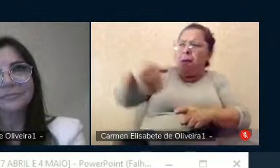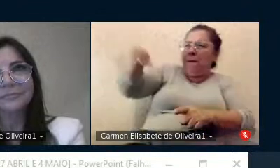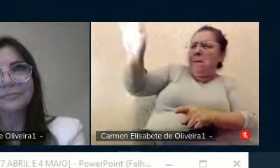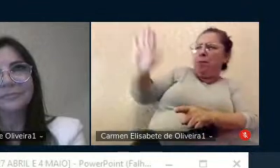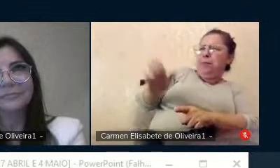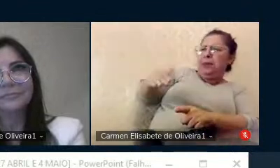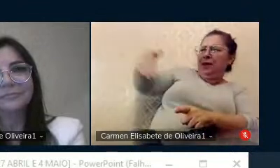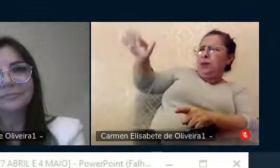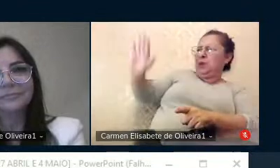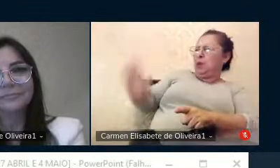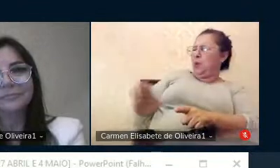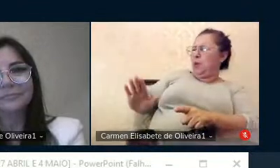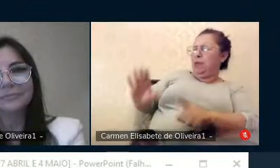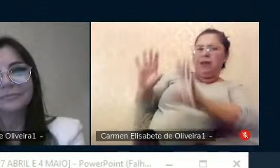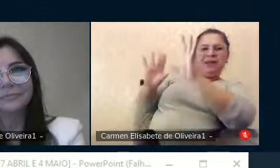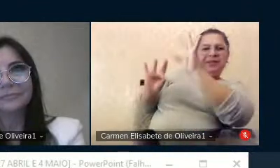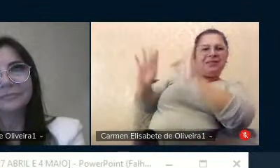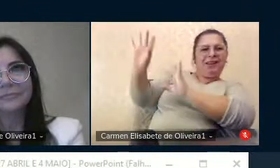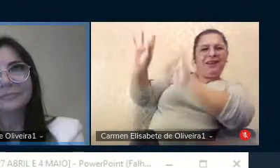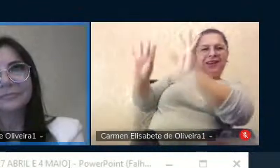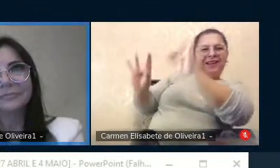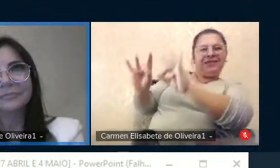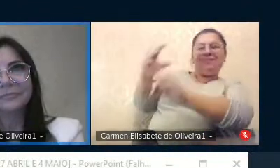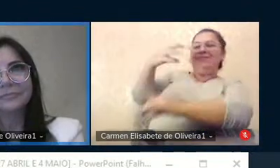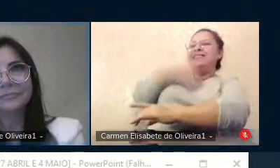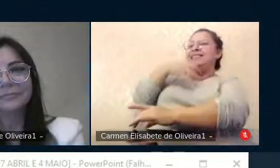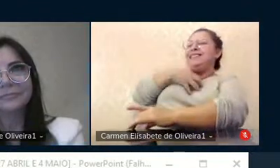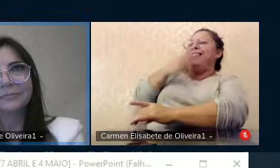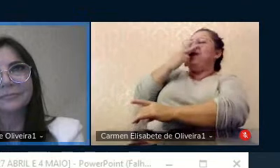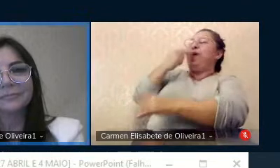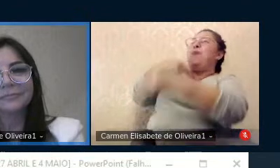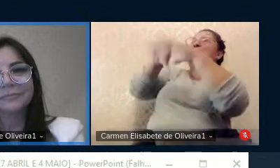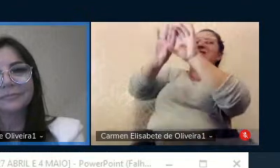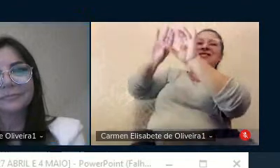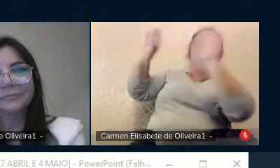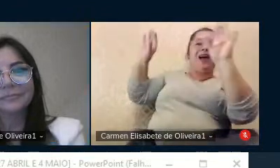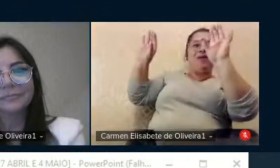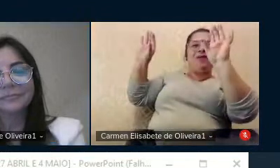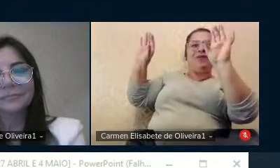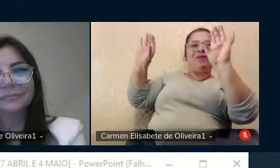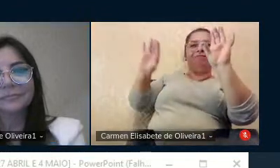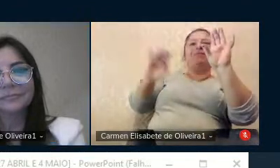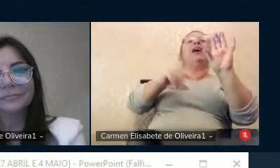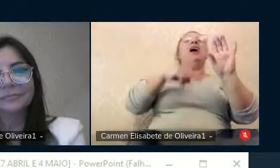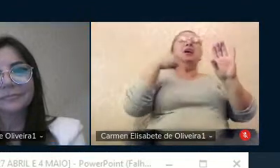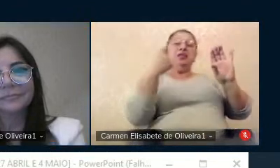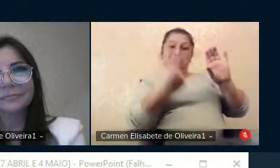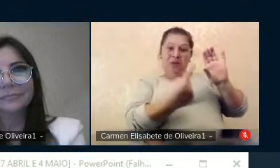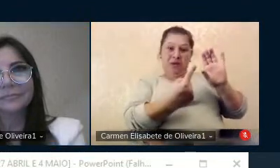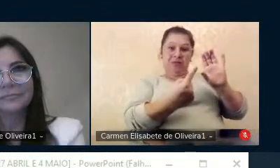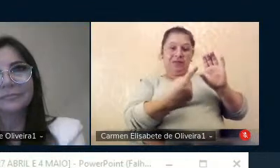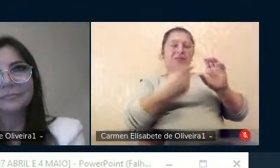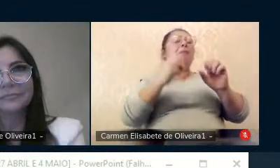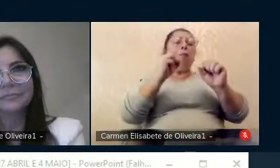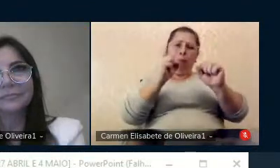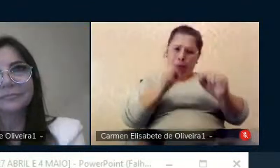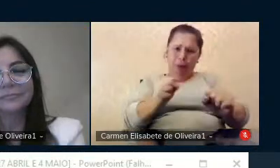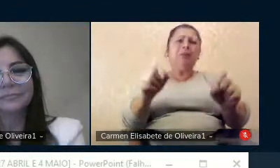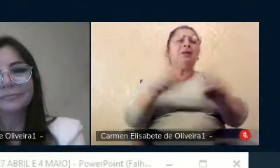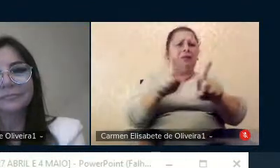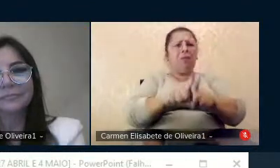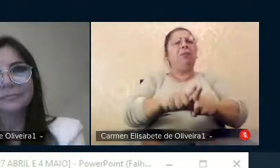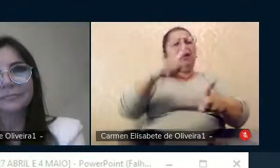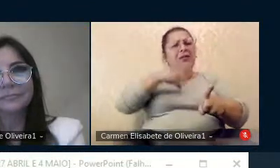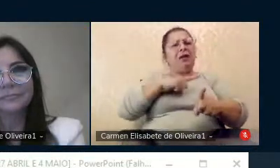o céu ao alcance da mão, né? E às vezes a gente pode fazer isso. A gente pode ter o céu ao alcance das